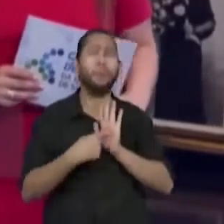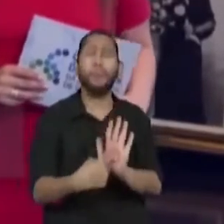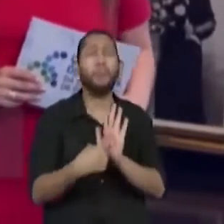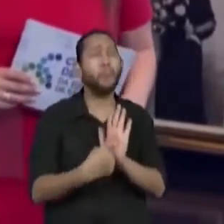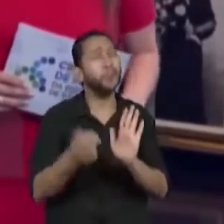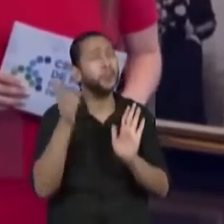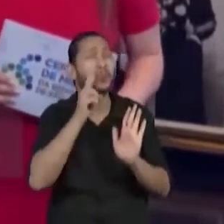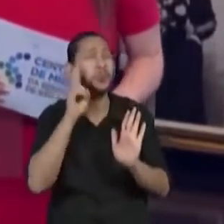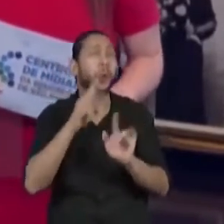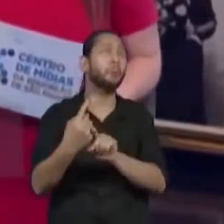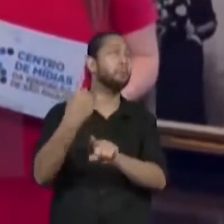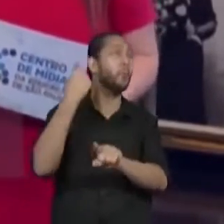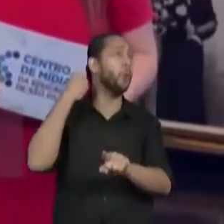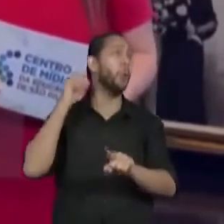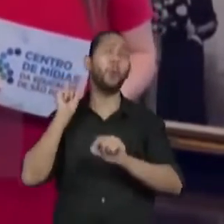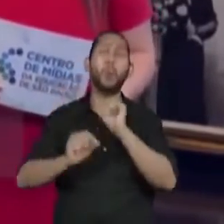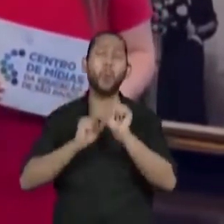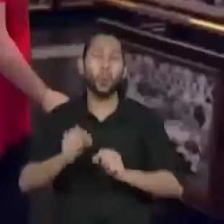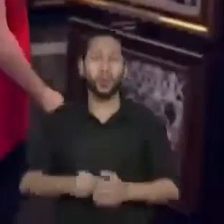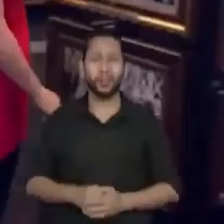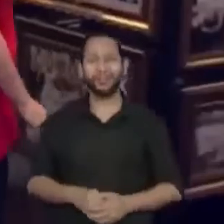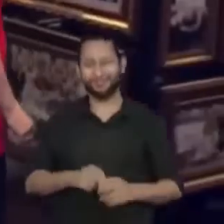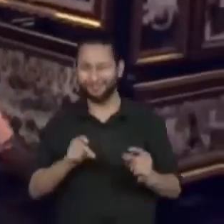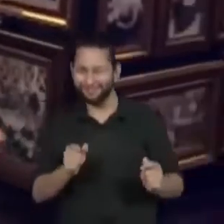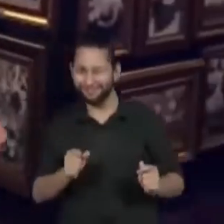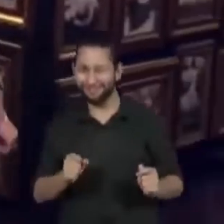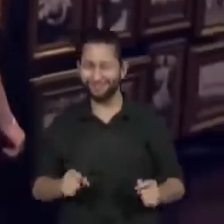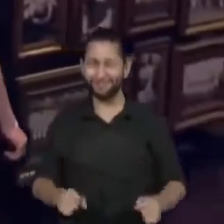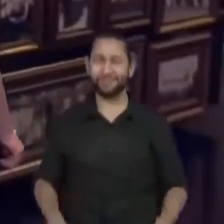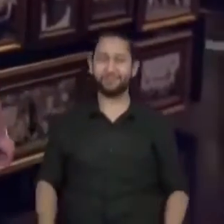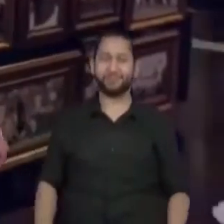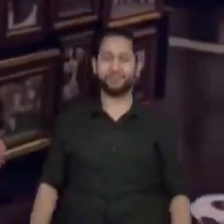de histórias. Já, já. Fica aqui com a gente, hein?